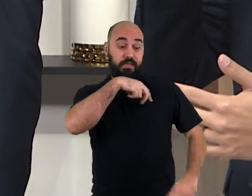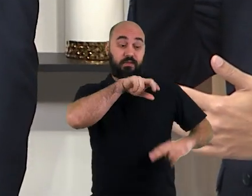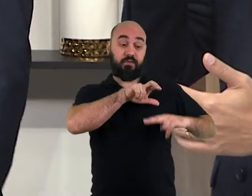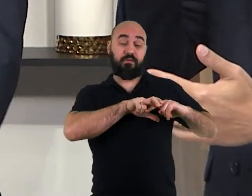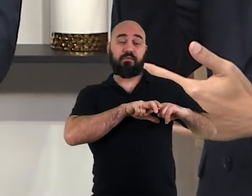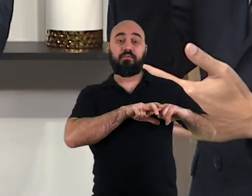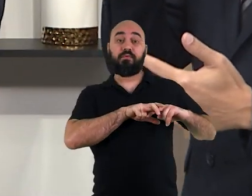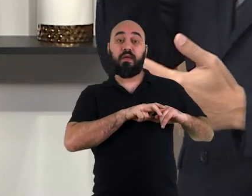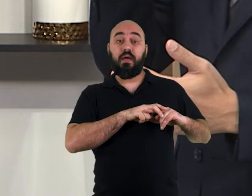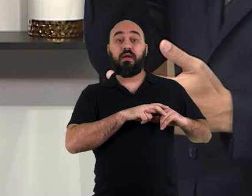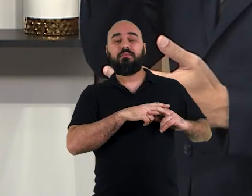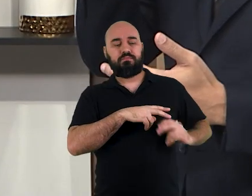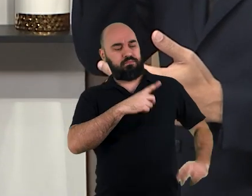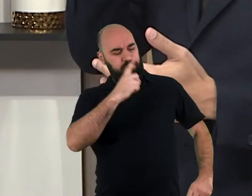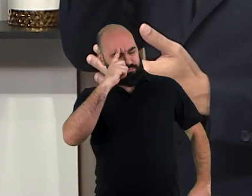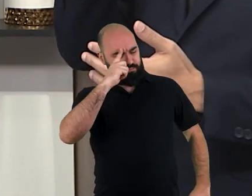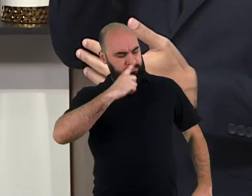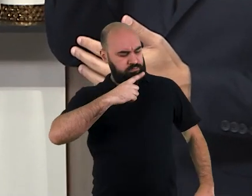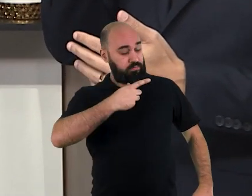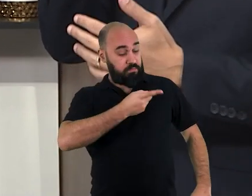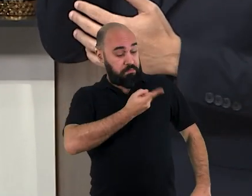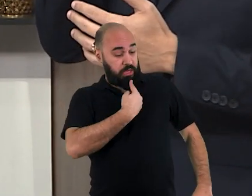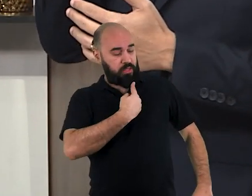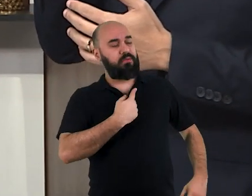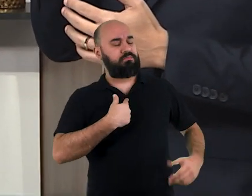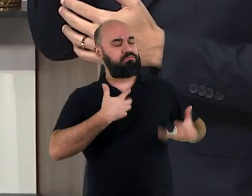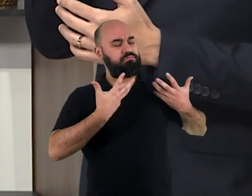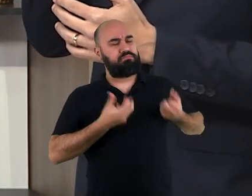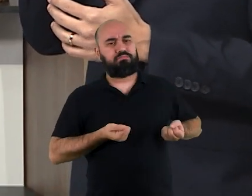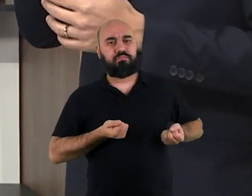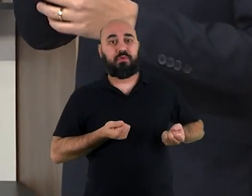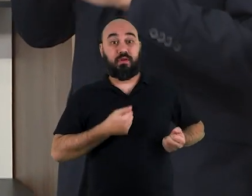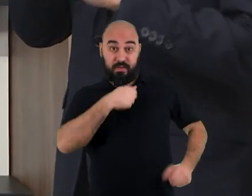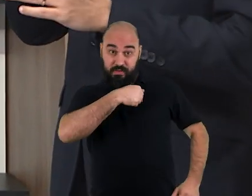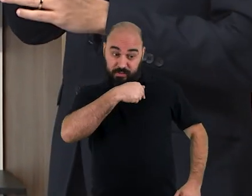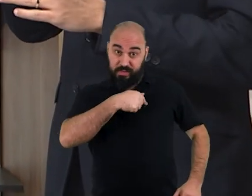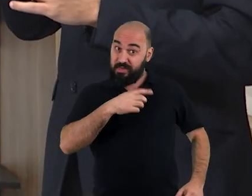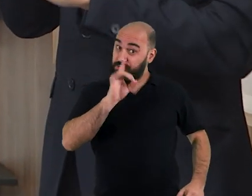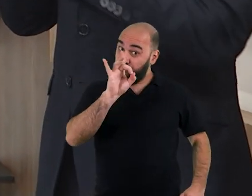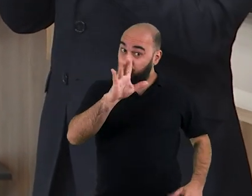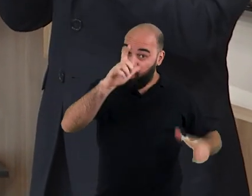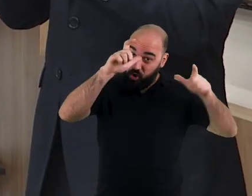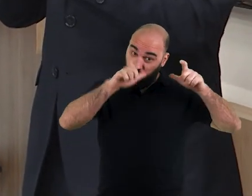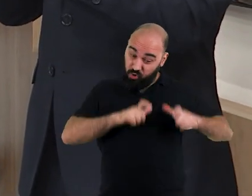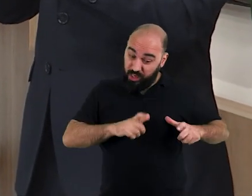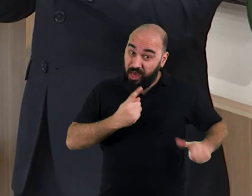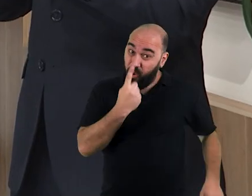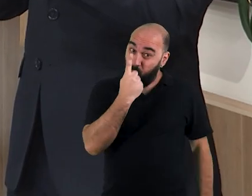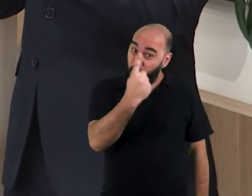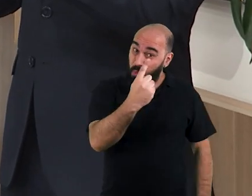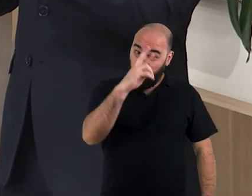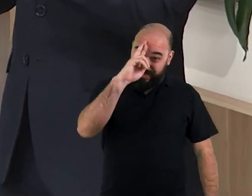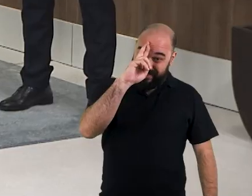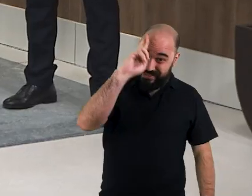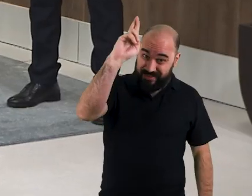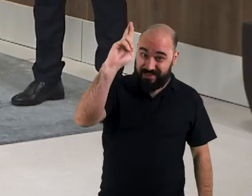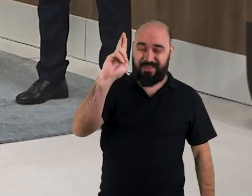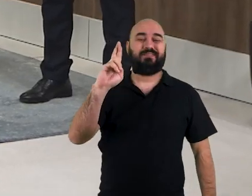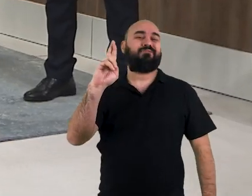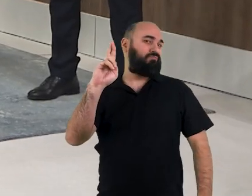ser. No trono do viver só pode haver